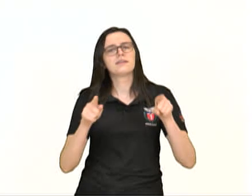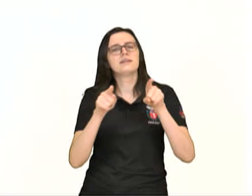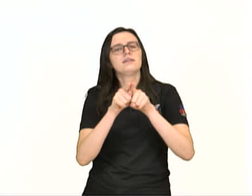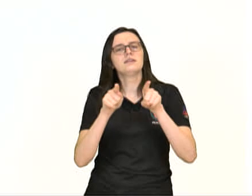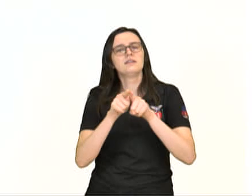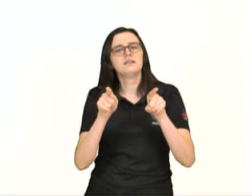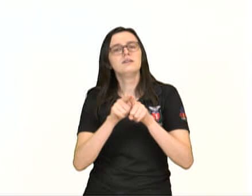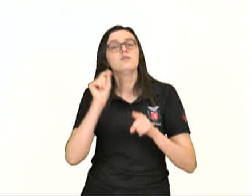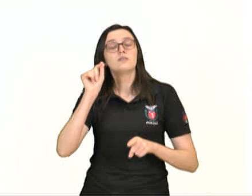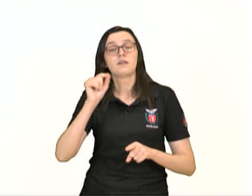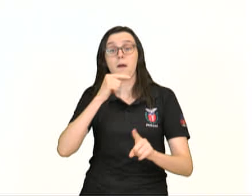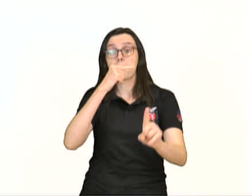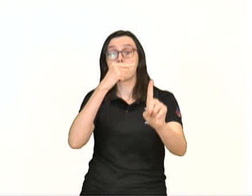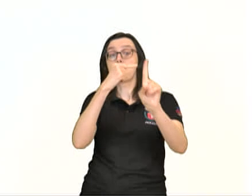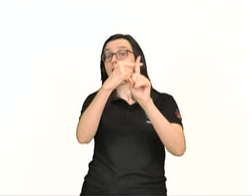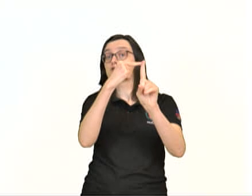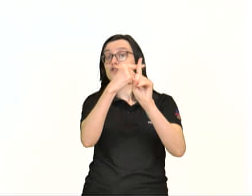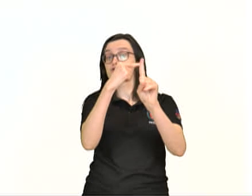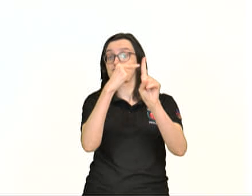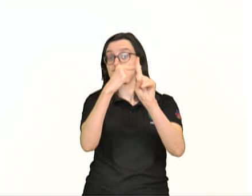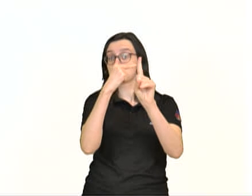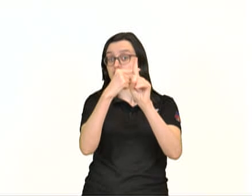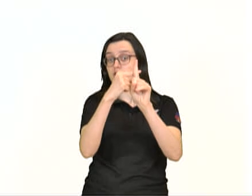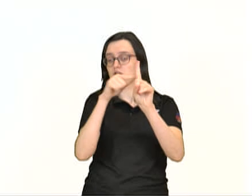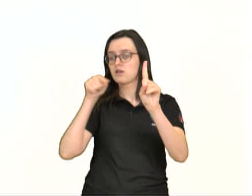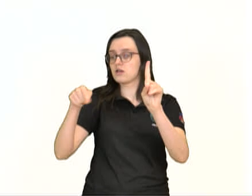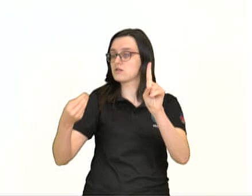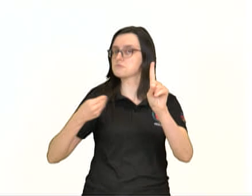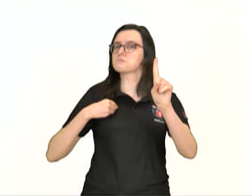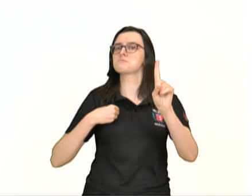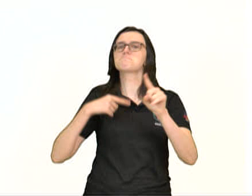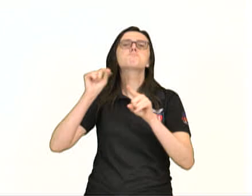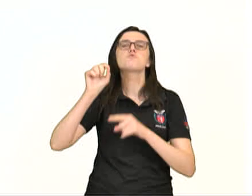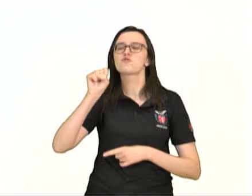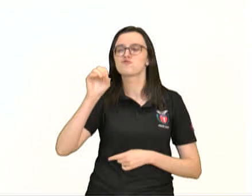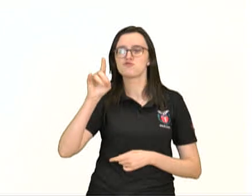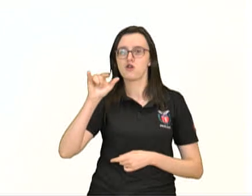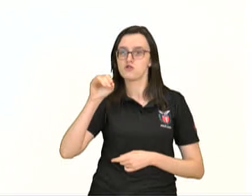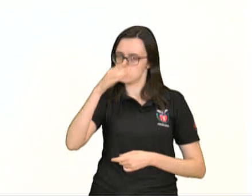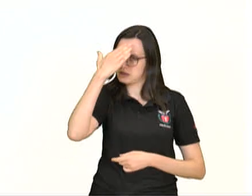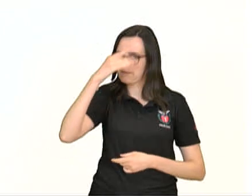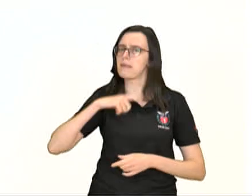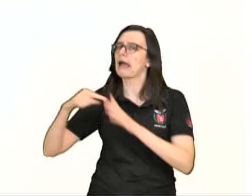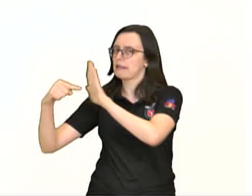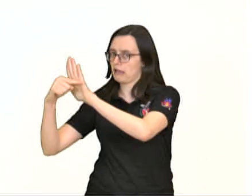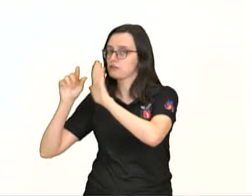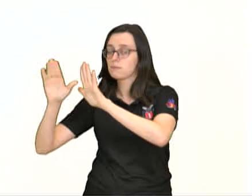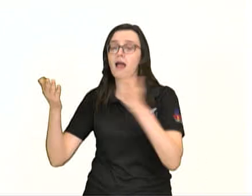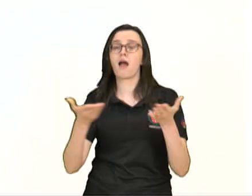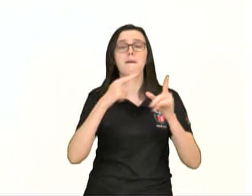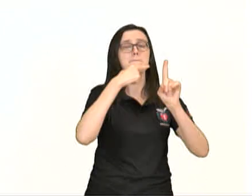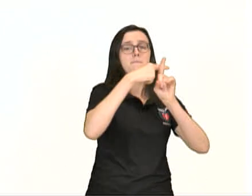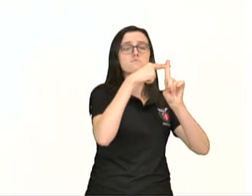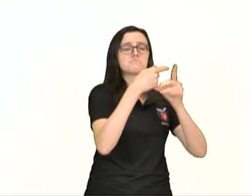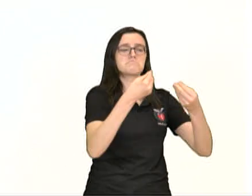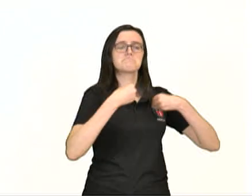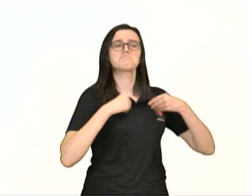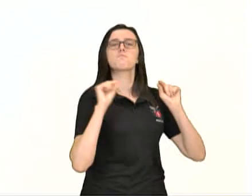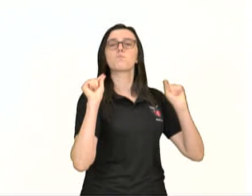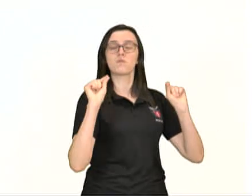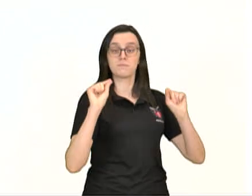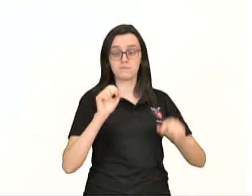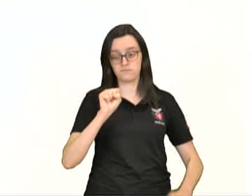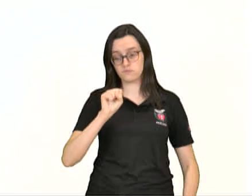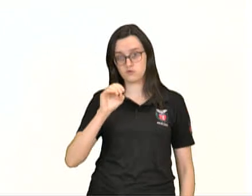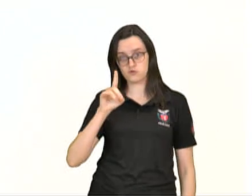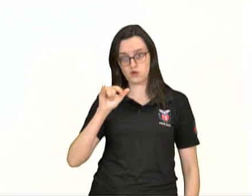impacto positivo do sódio na nossa vida? Porque vamos ver que também tem um impacto negativo. O sódio é um